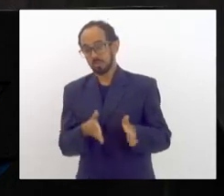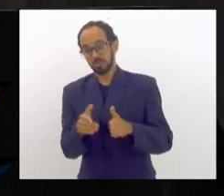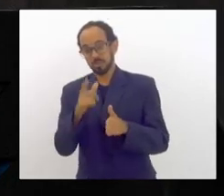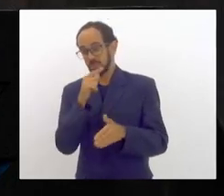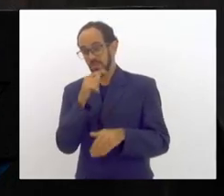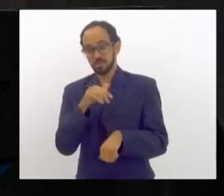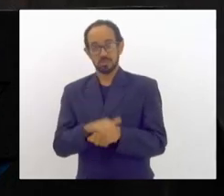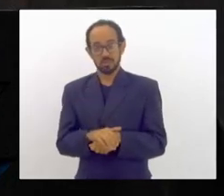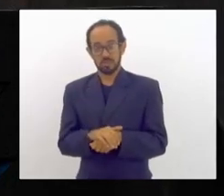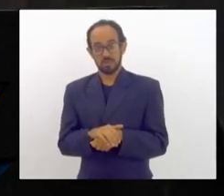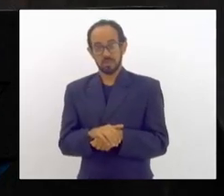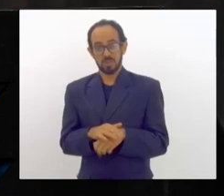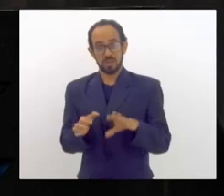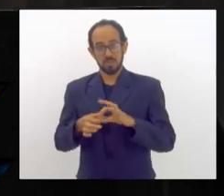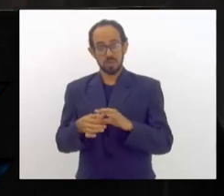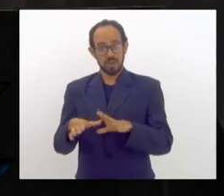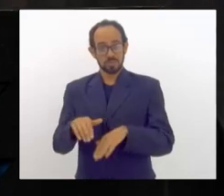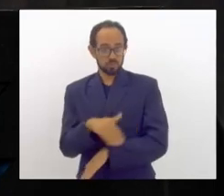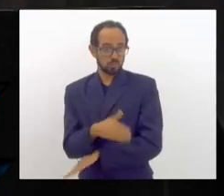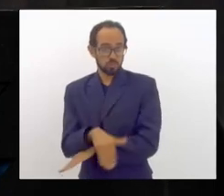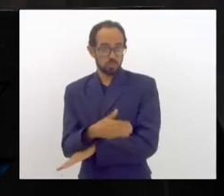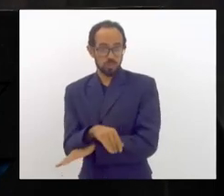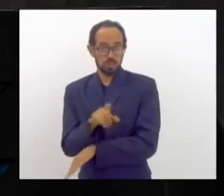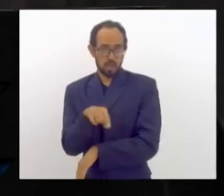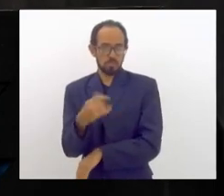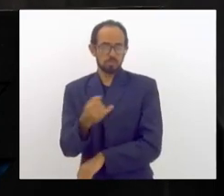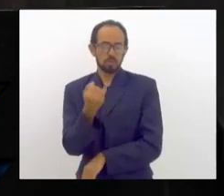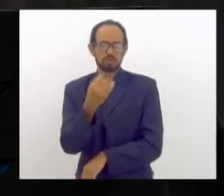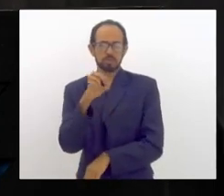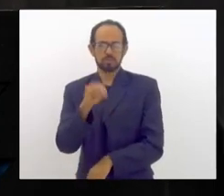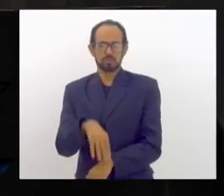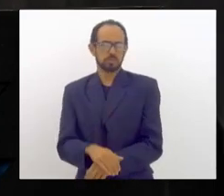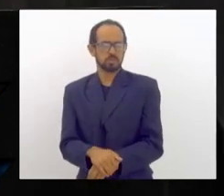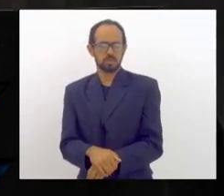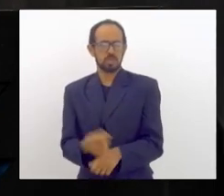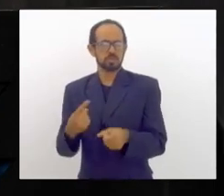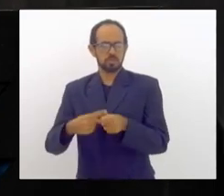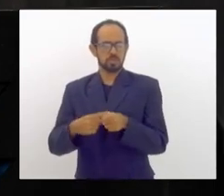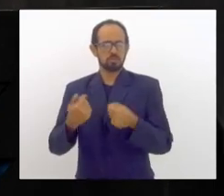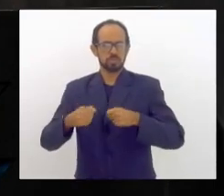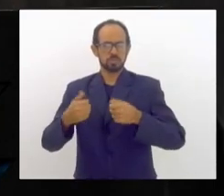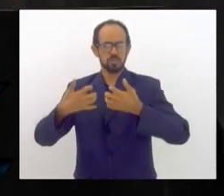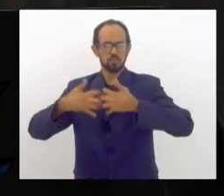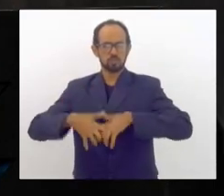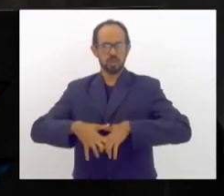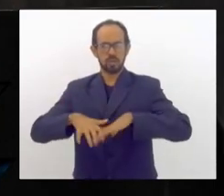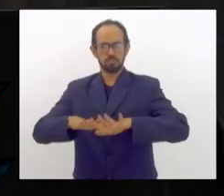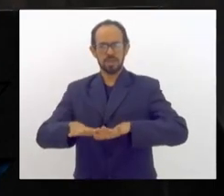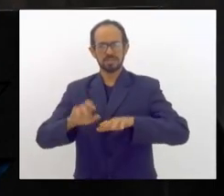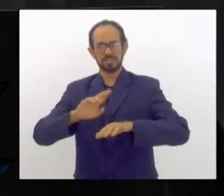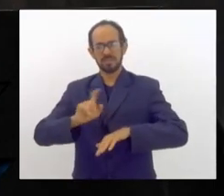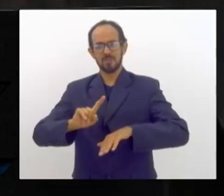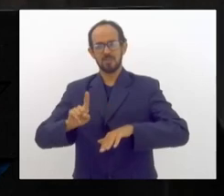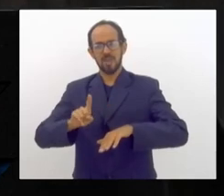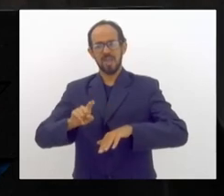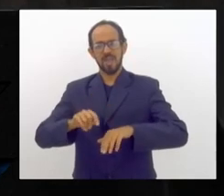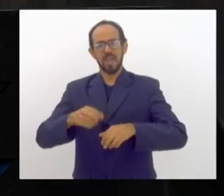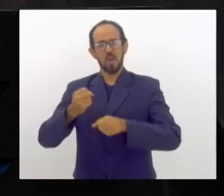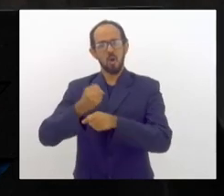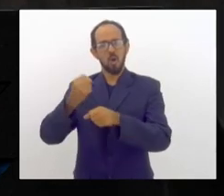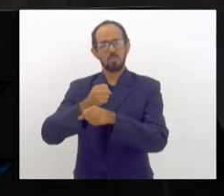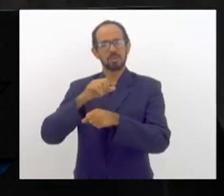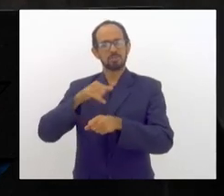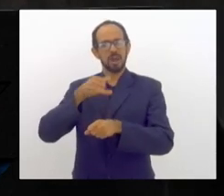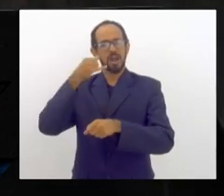liberar vias, que são importantes, claro, quando a cidade precisa ser restabelecida, mas não são obras de prevenção e